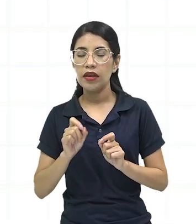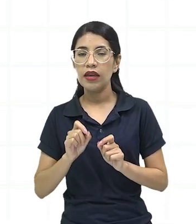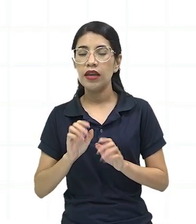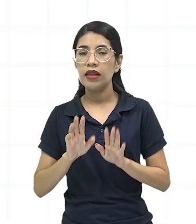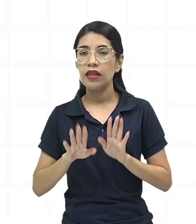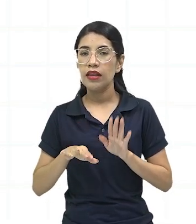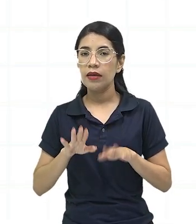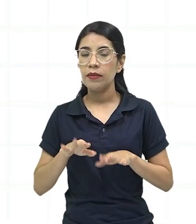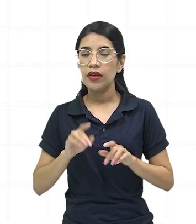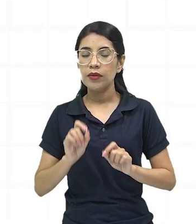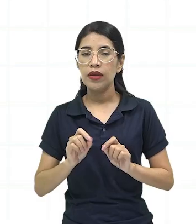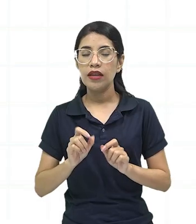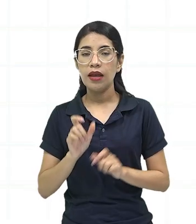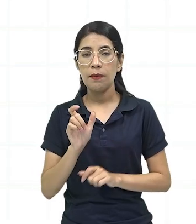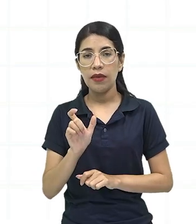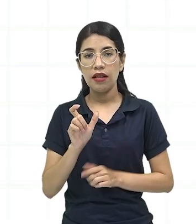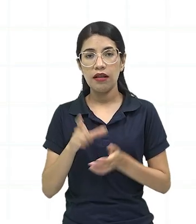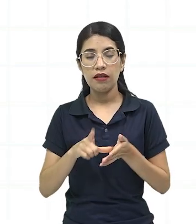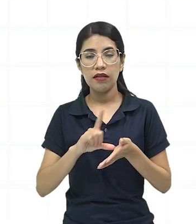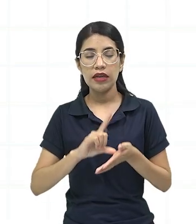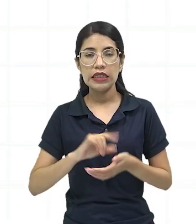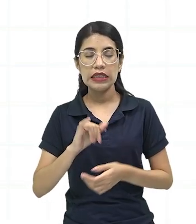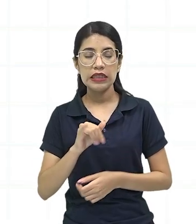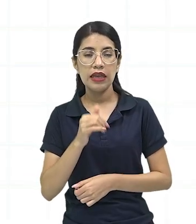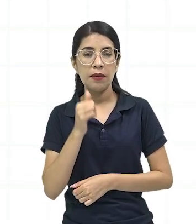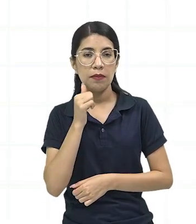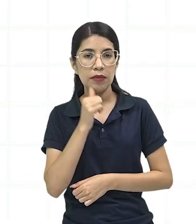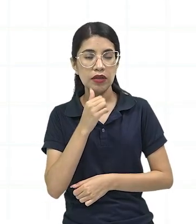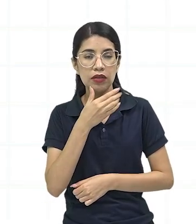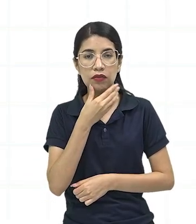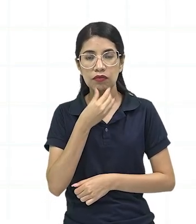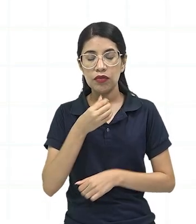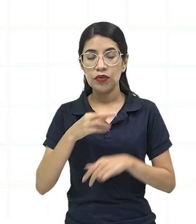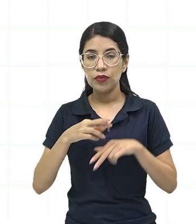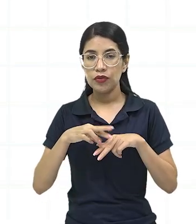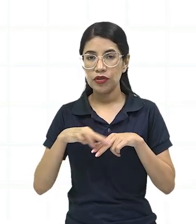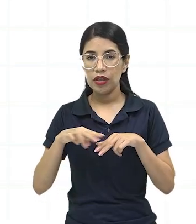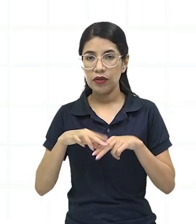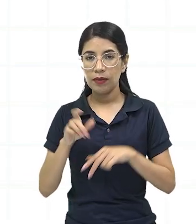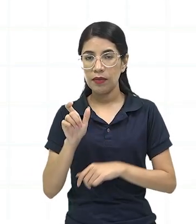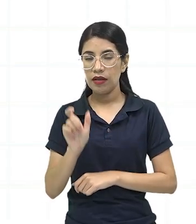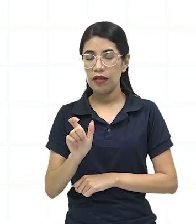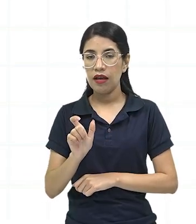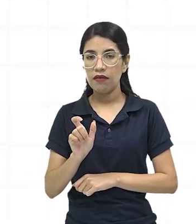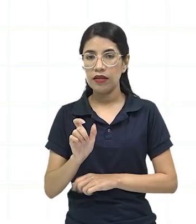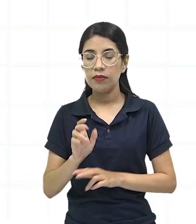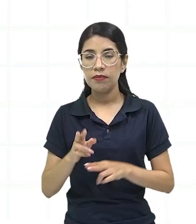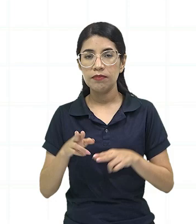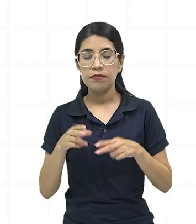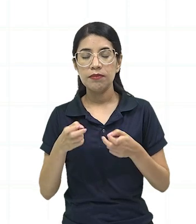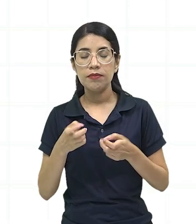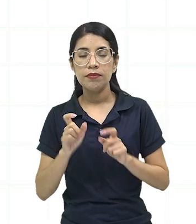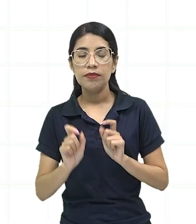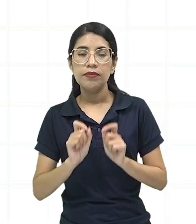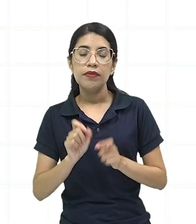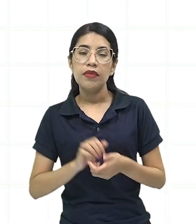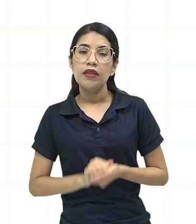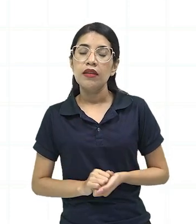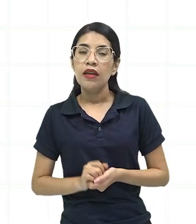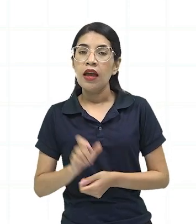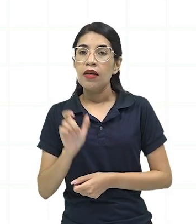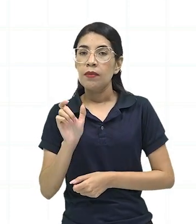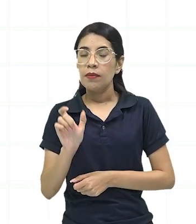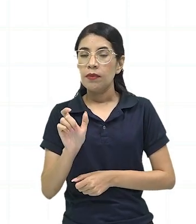nosso antecedente é masculino ou feminino, percebam que o nosso antecedente, o termo a qual